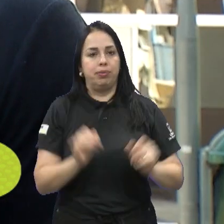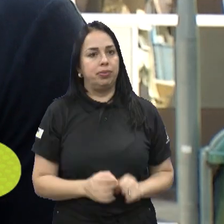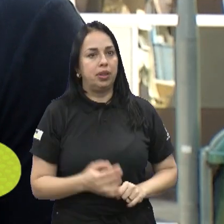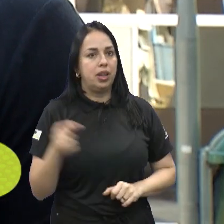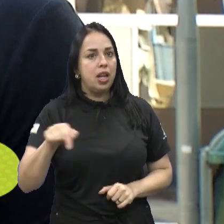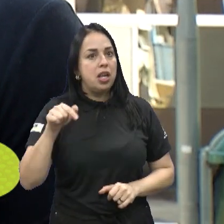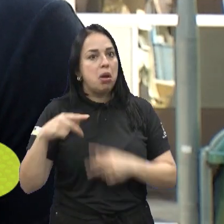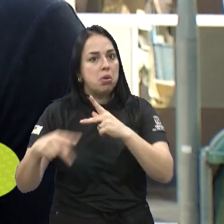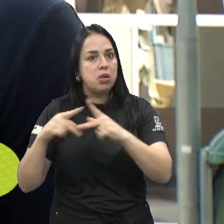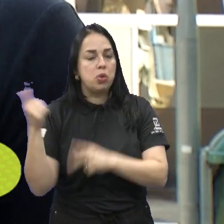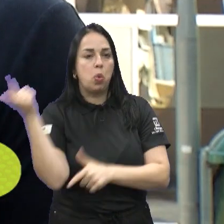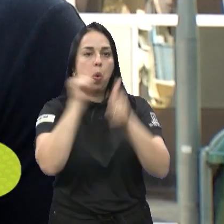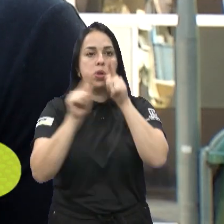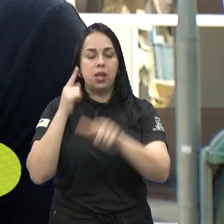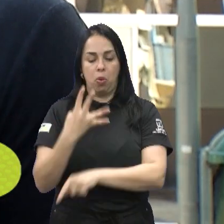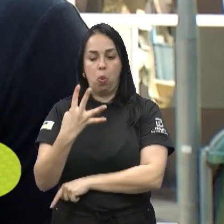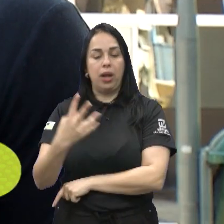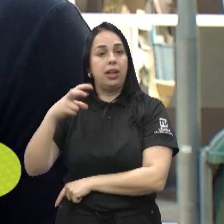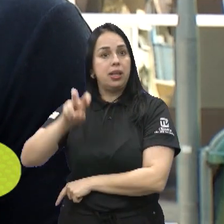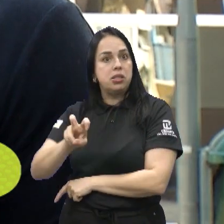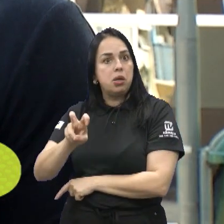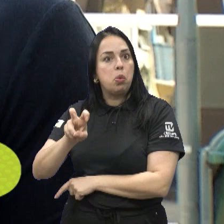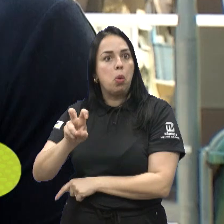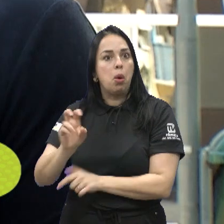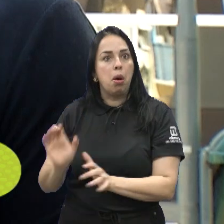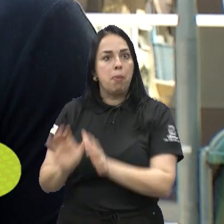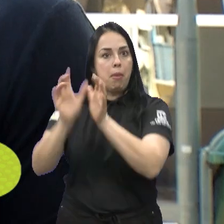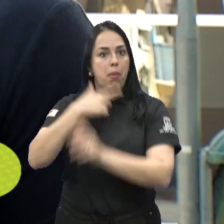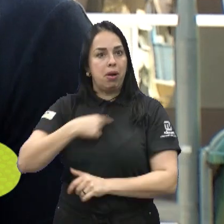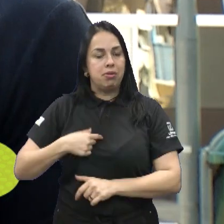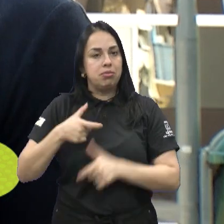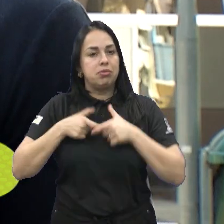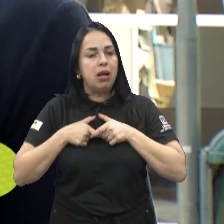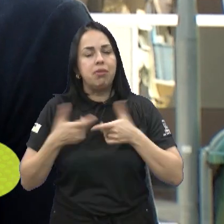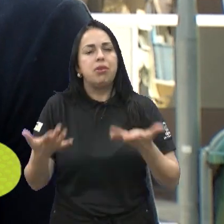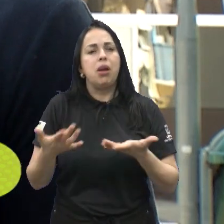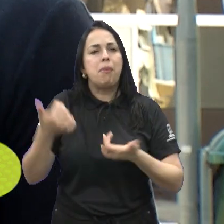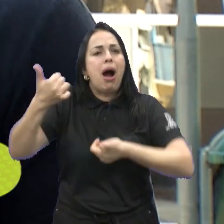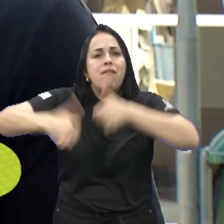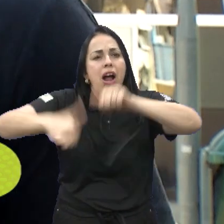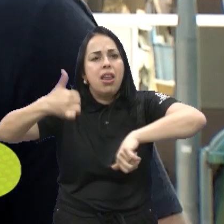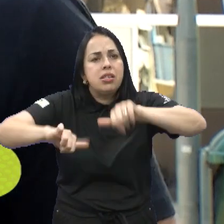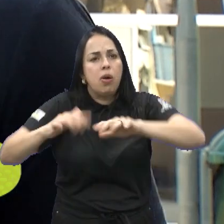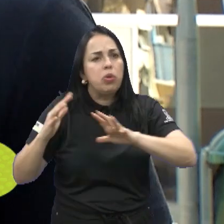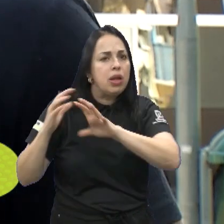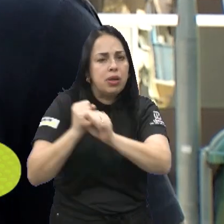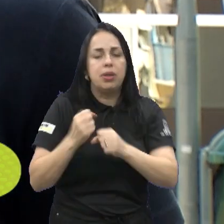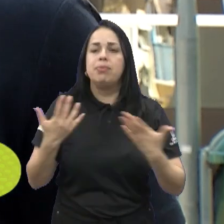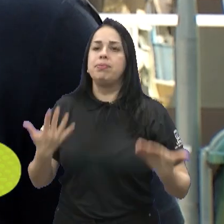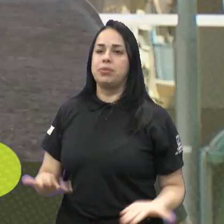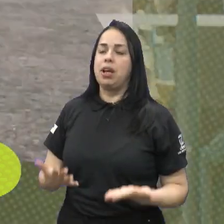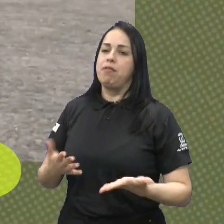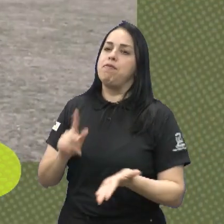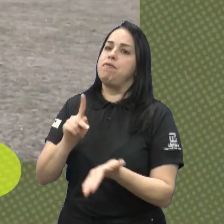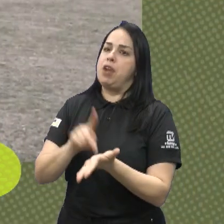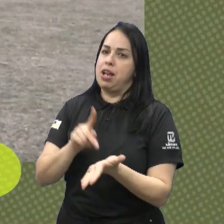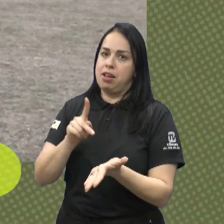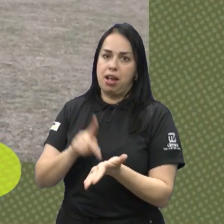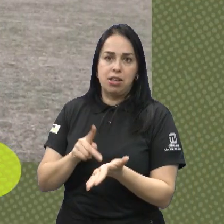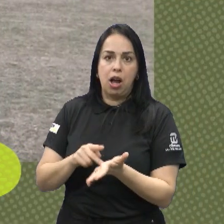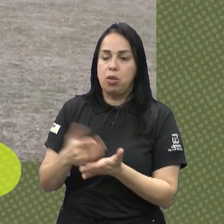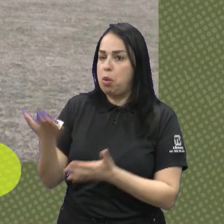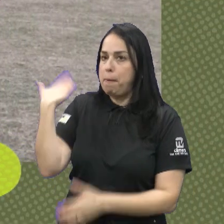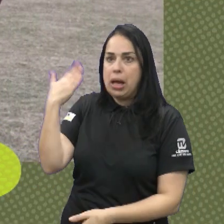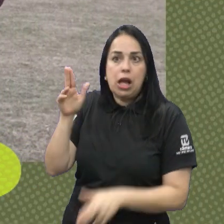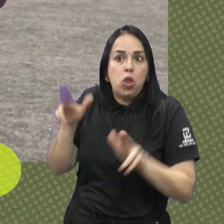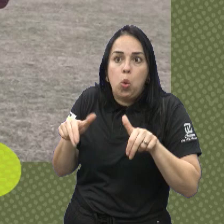títulos entre campeão e vice-campeão. Qual que é a avaliação desse feito histórico para a cidade? De fato, é um feito histórico. Nunca aconteceu